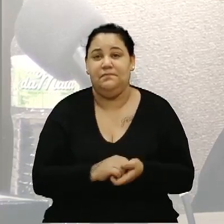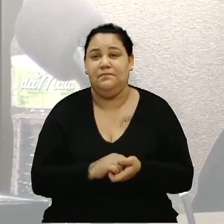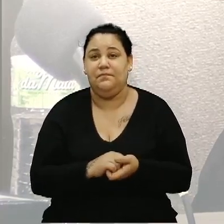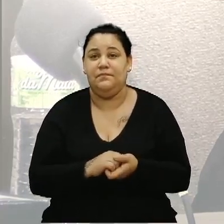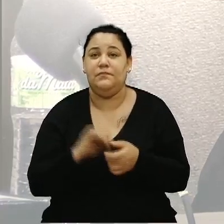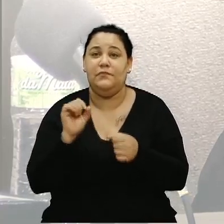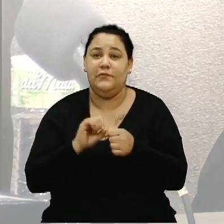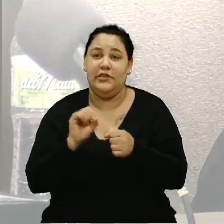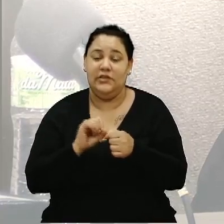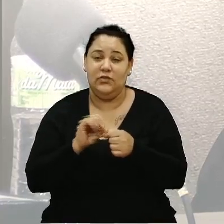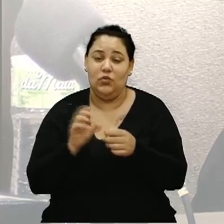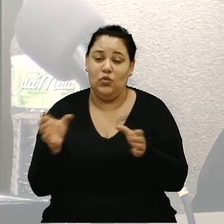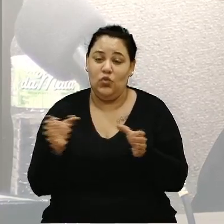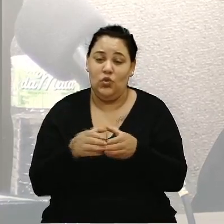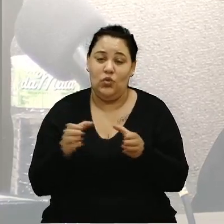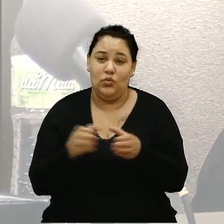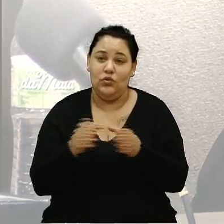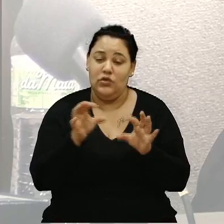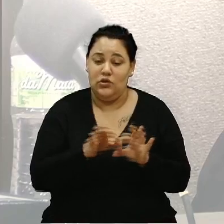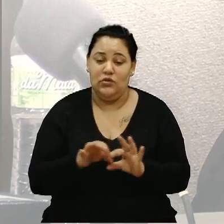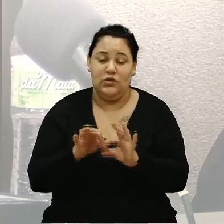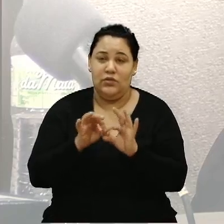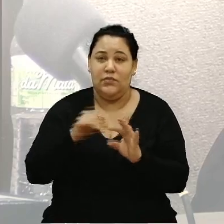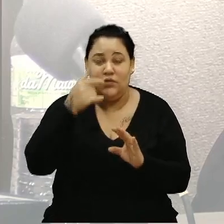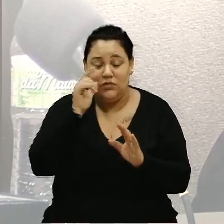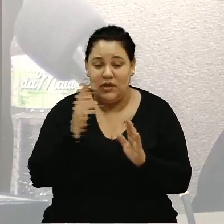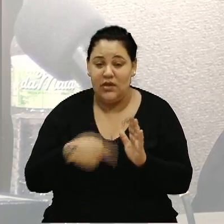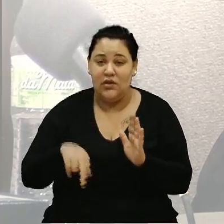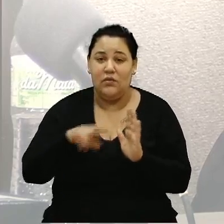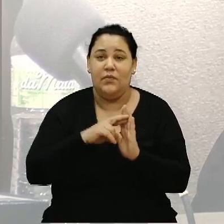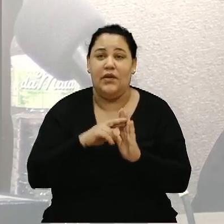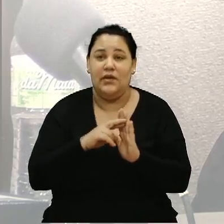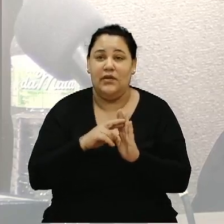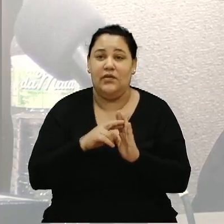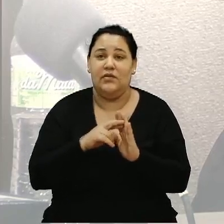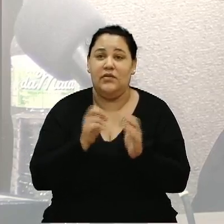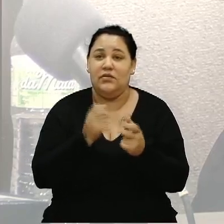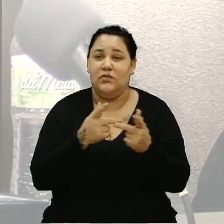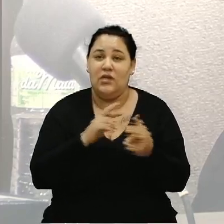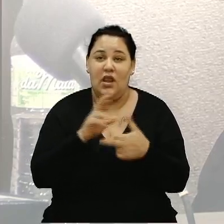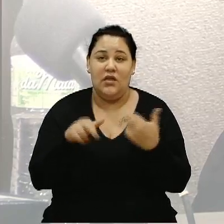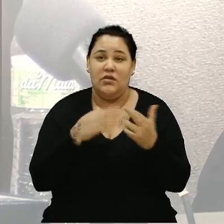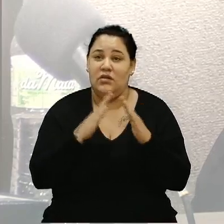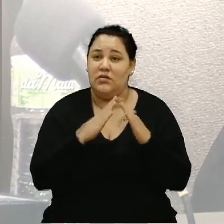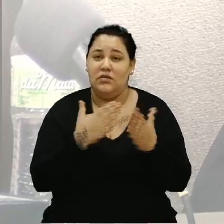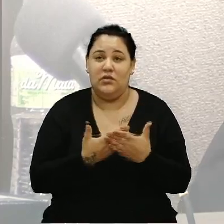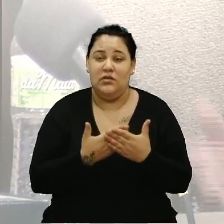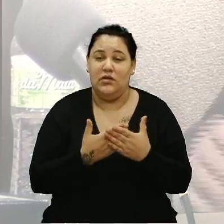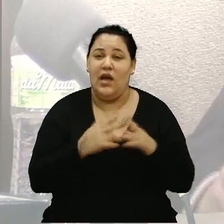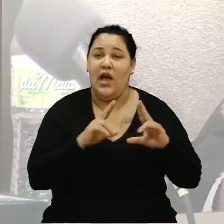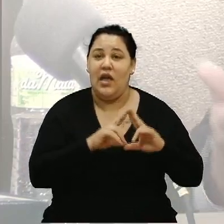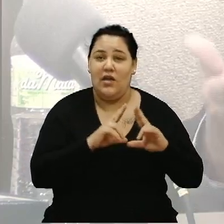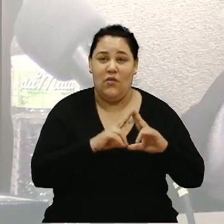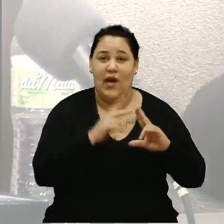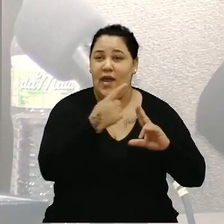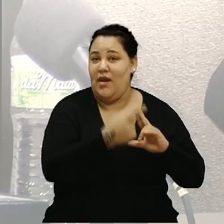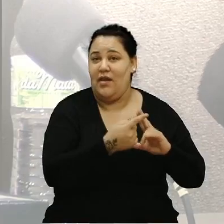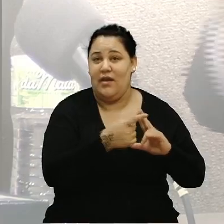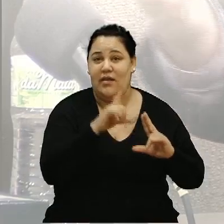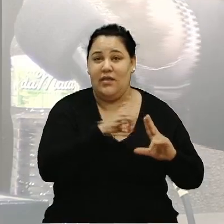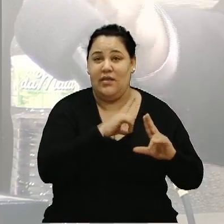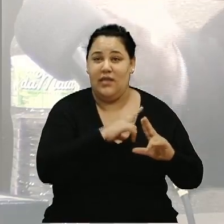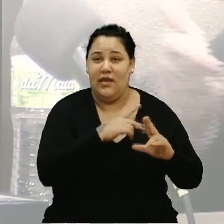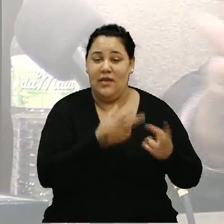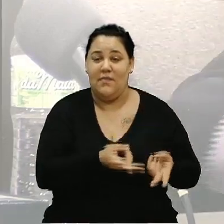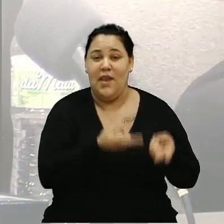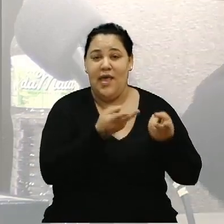um mutirão para resgate dessa situação das escolas. A Anhanguera ali tem